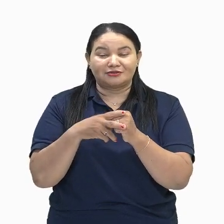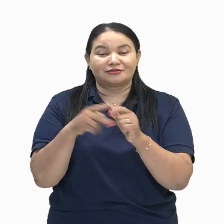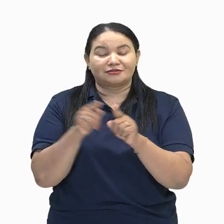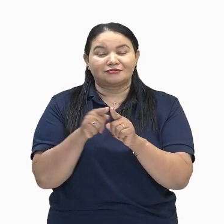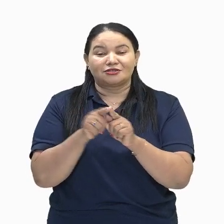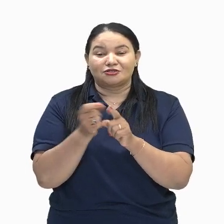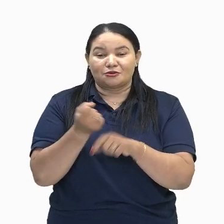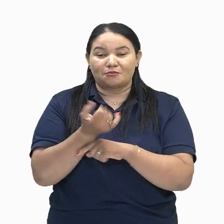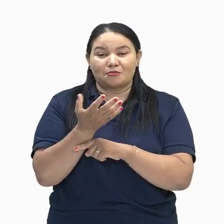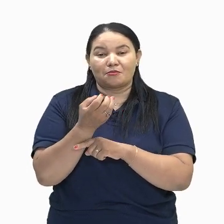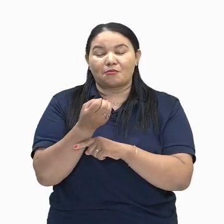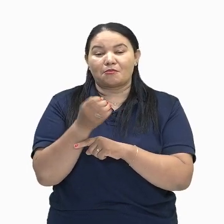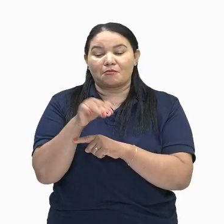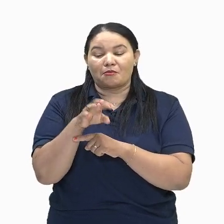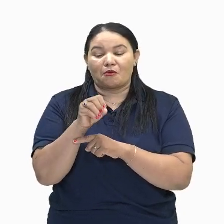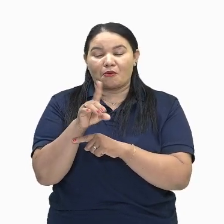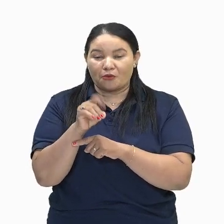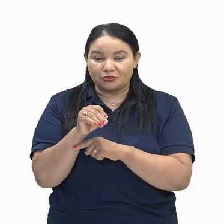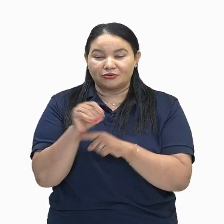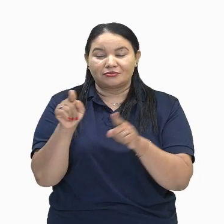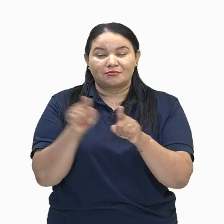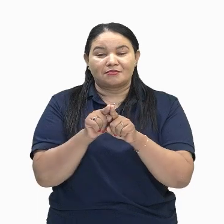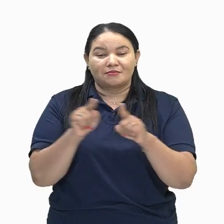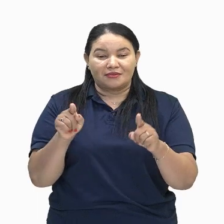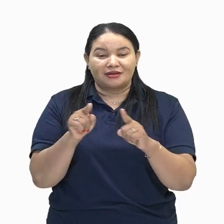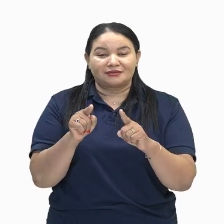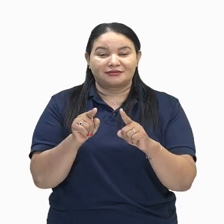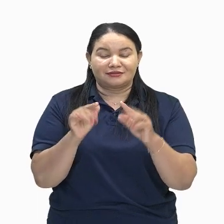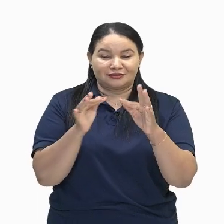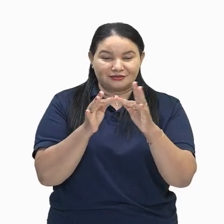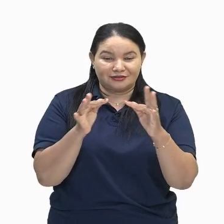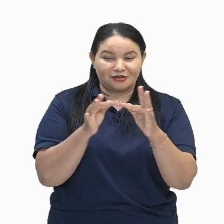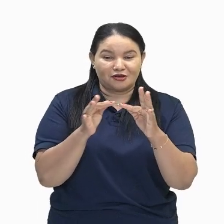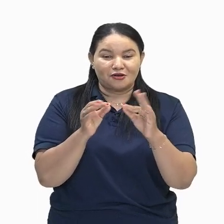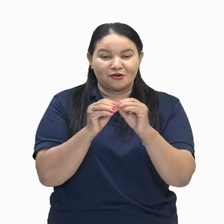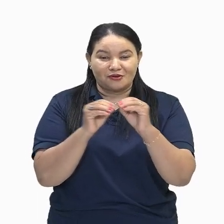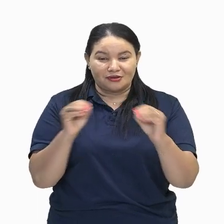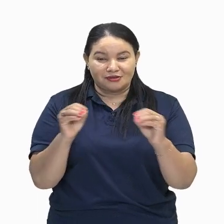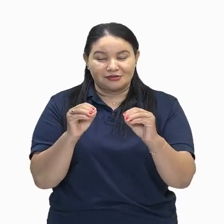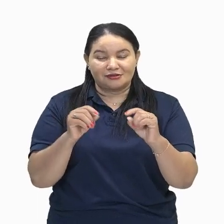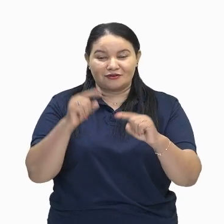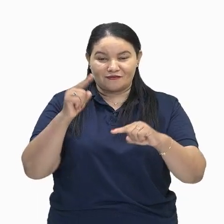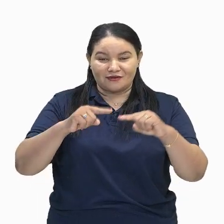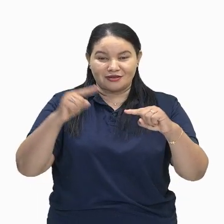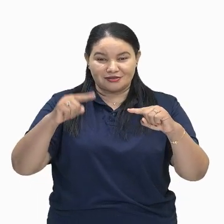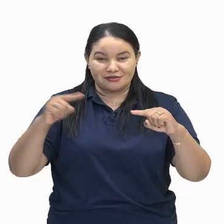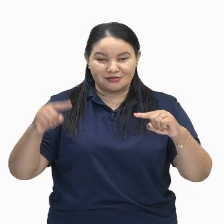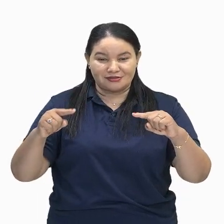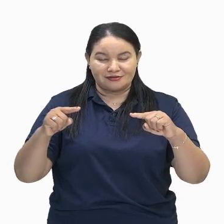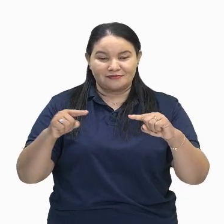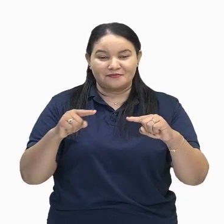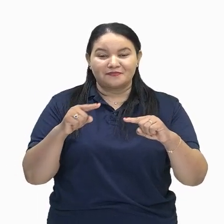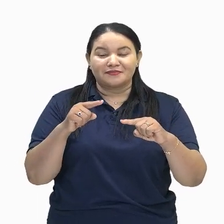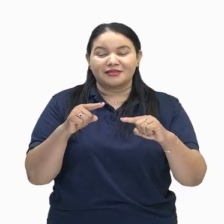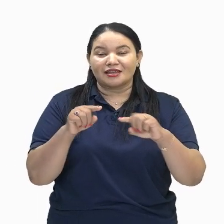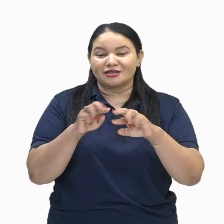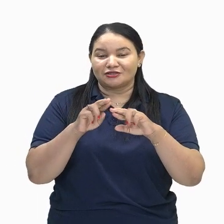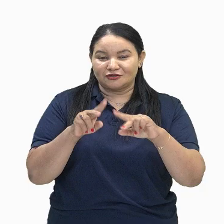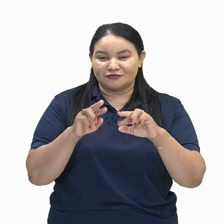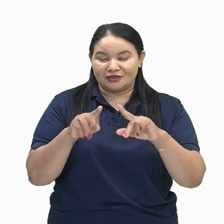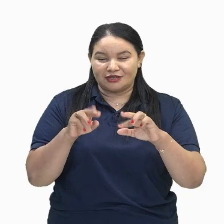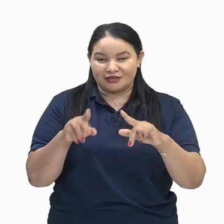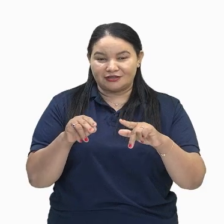né? Mas o restante da oração a gente percebe que ele está variando, está diferente, né? Da